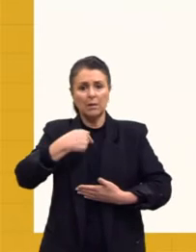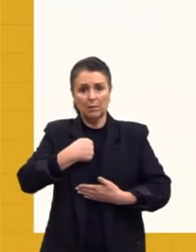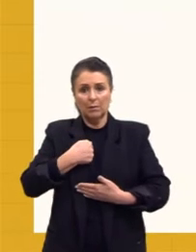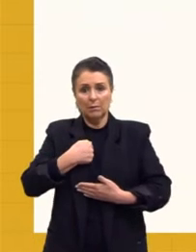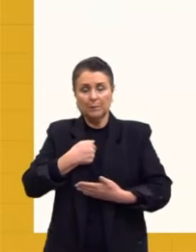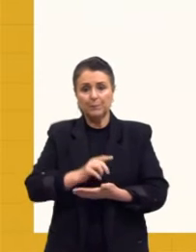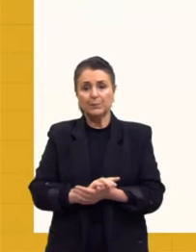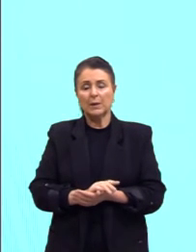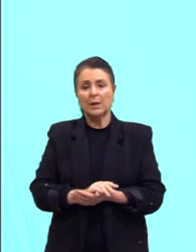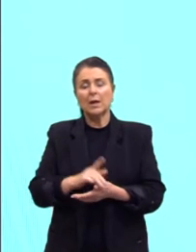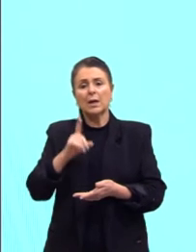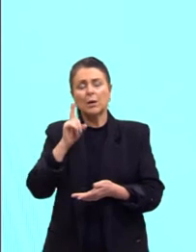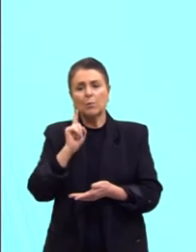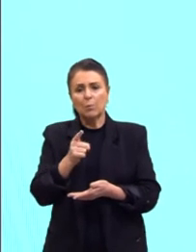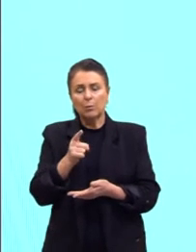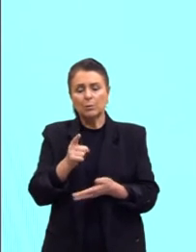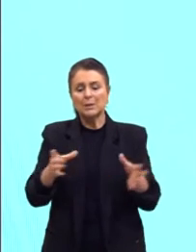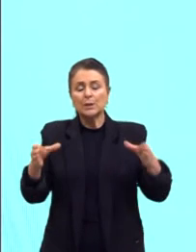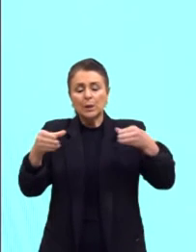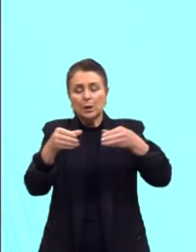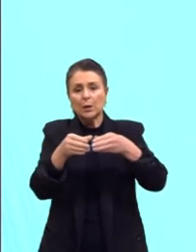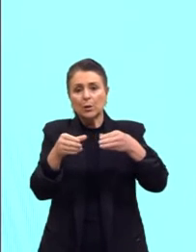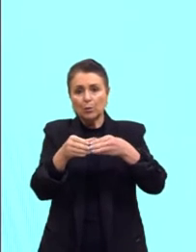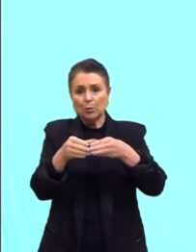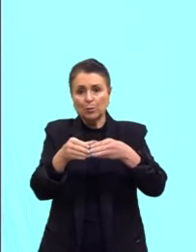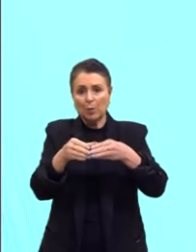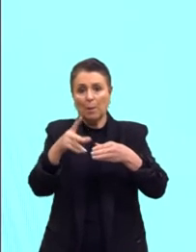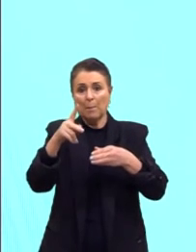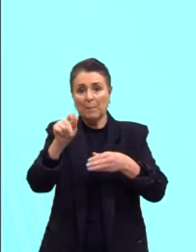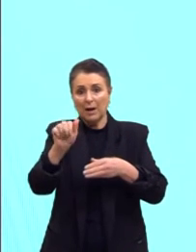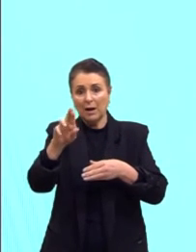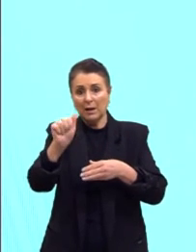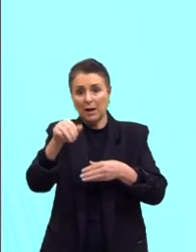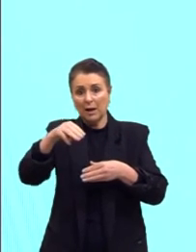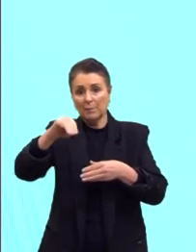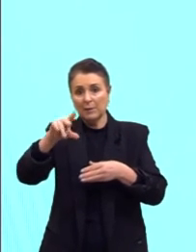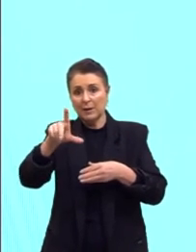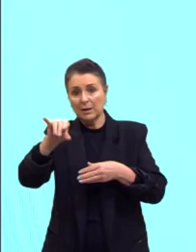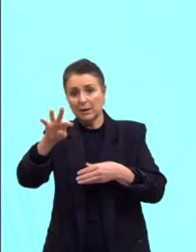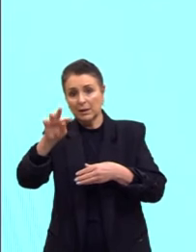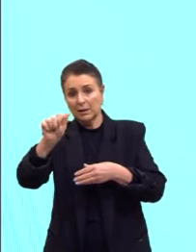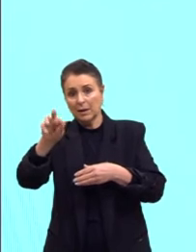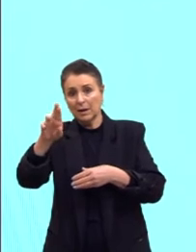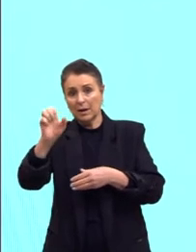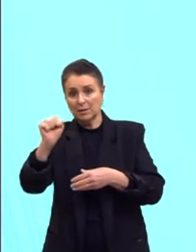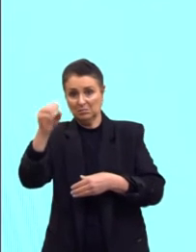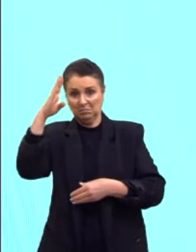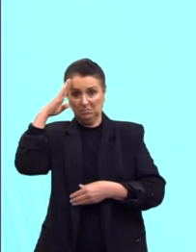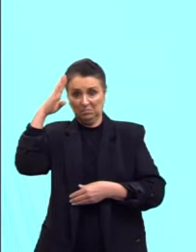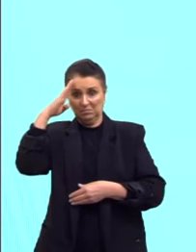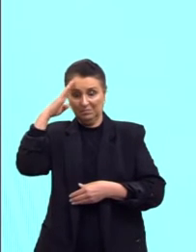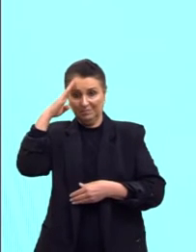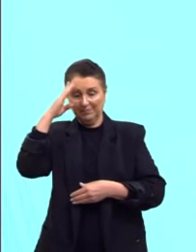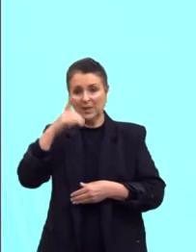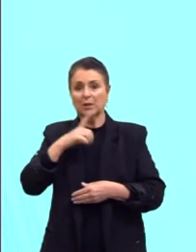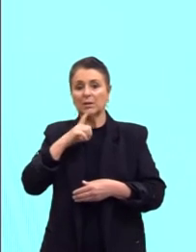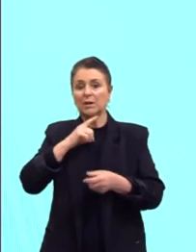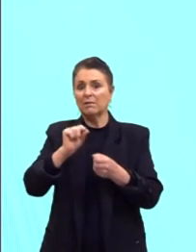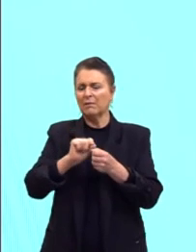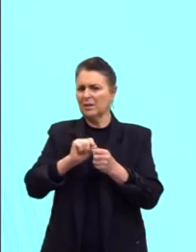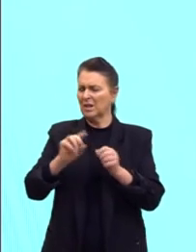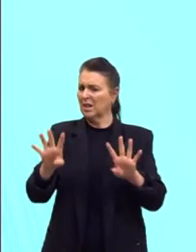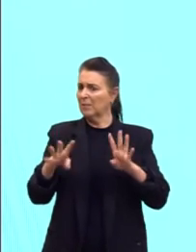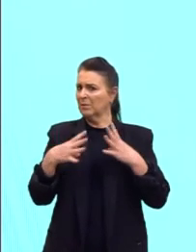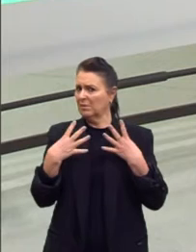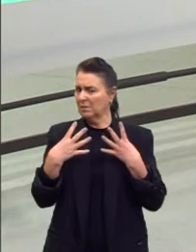dessa maneira quando essa esse esses grupos né para para militares entram o que chama atenção é aqui quando ele faz